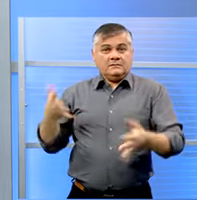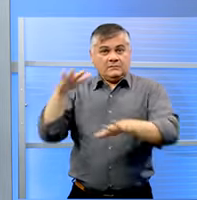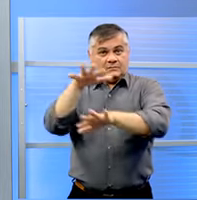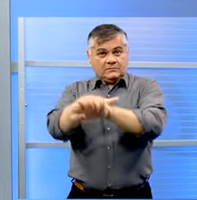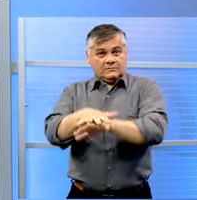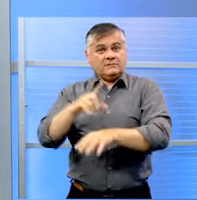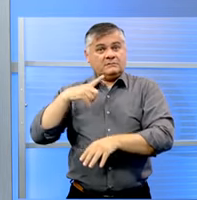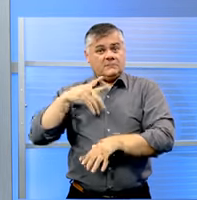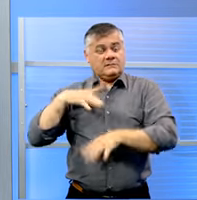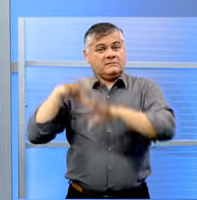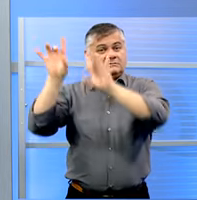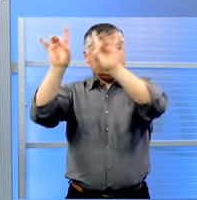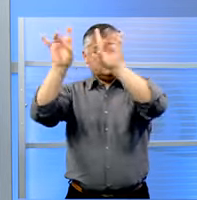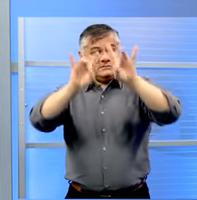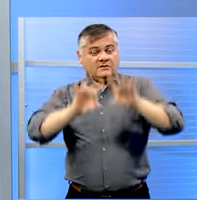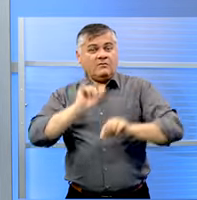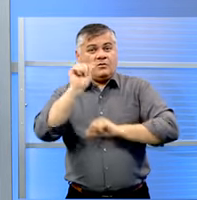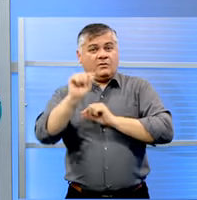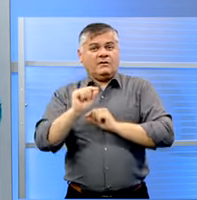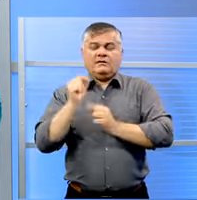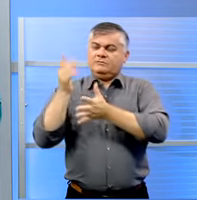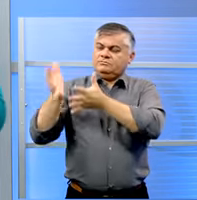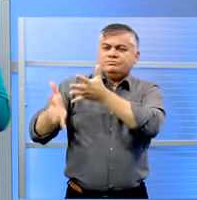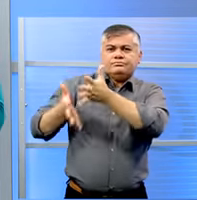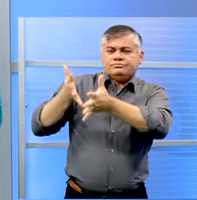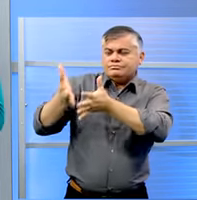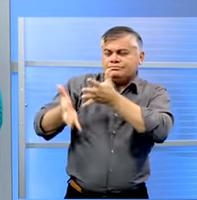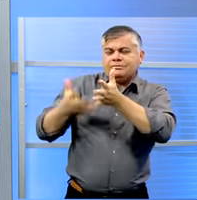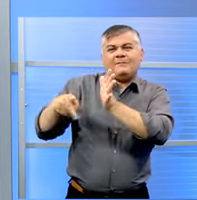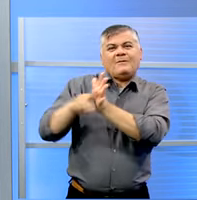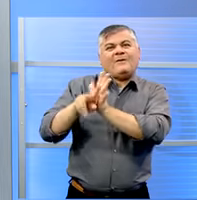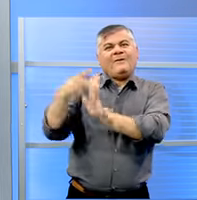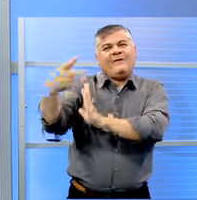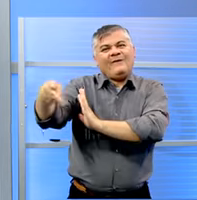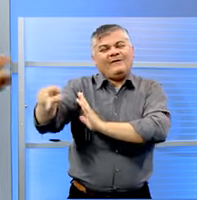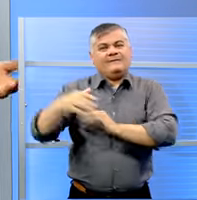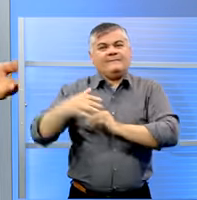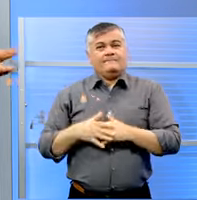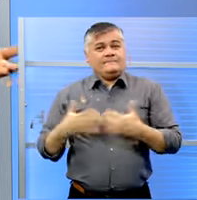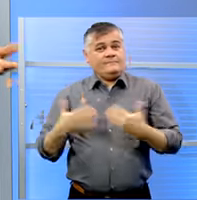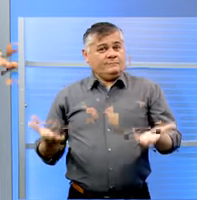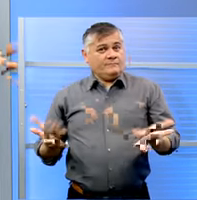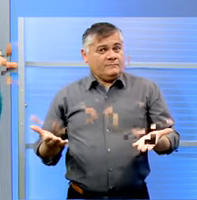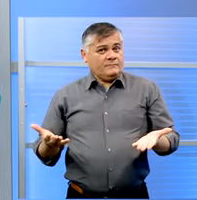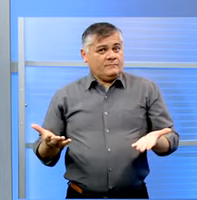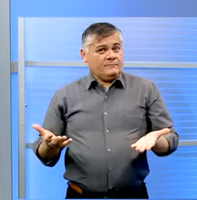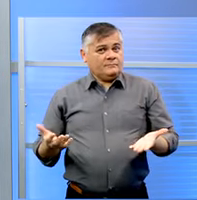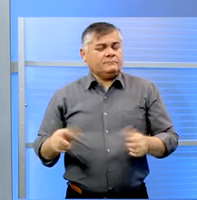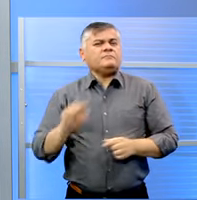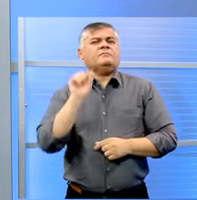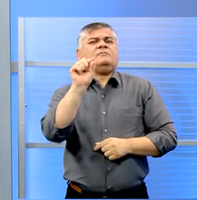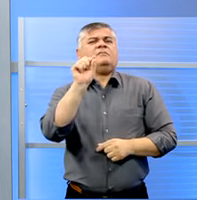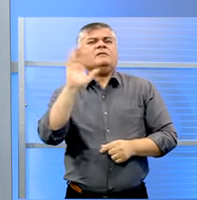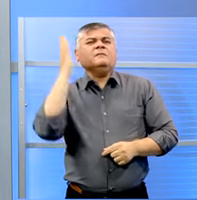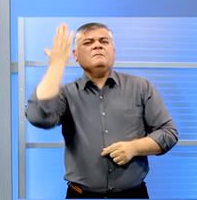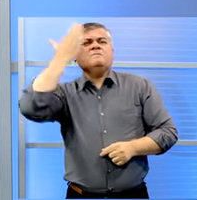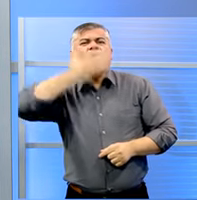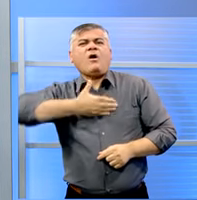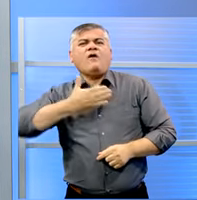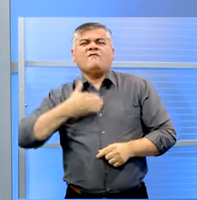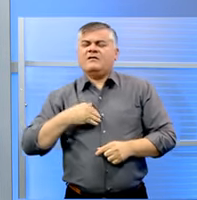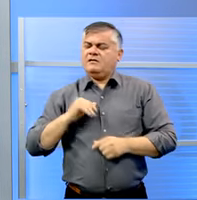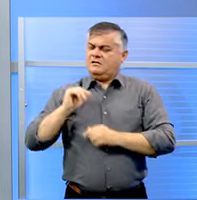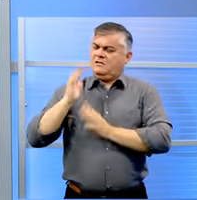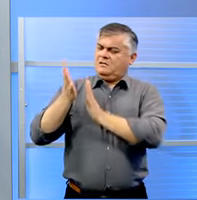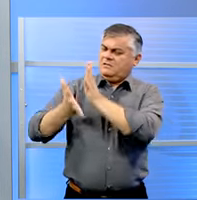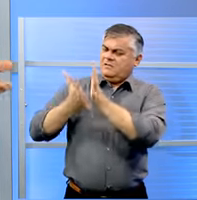muito específico, que é o uso da Libras, Língua Brasileira de Sinais. Mas quem comprovou que a Libras é de fato